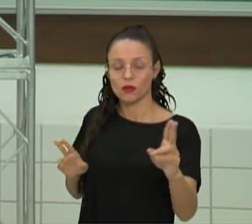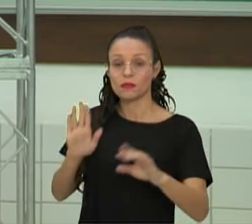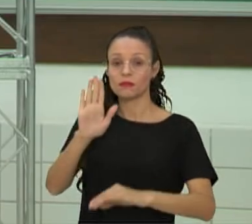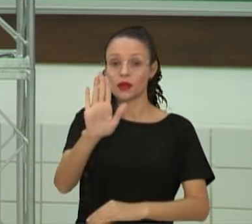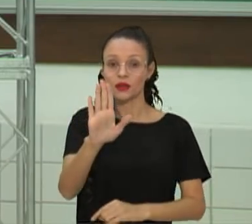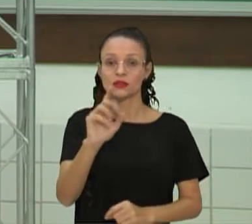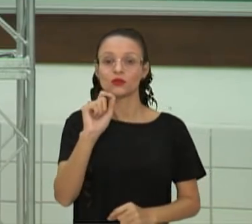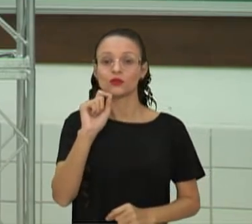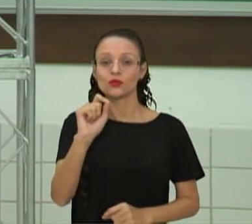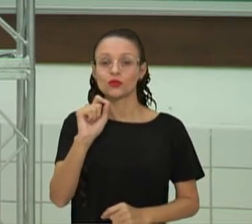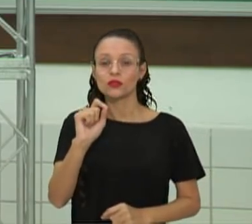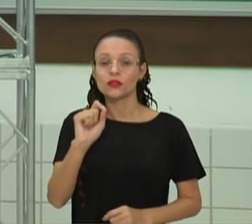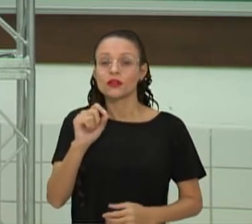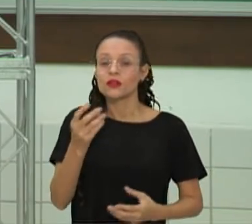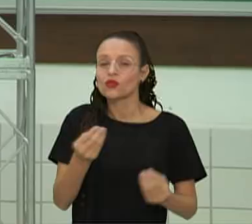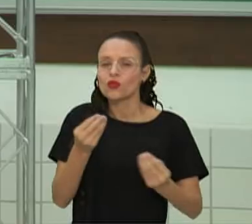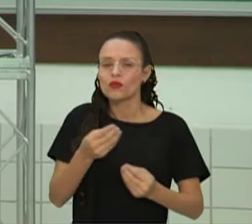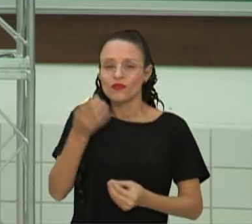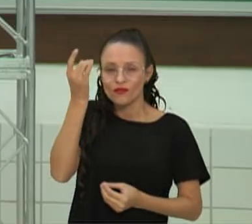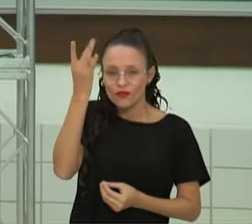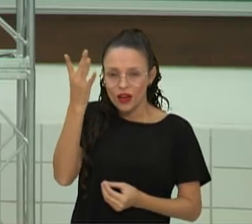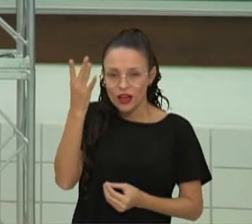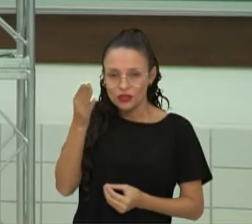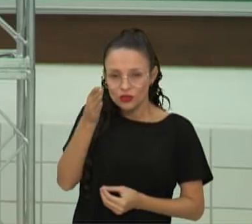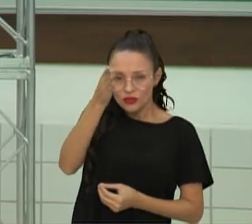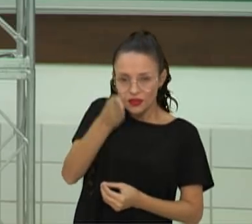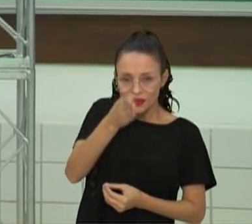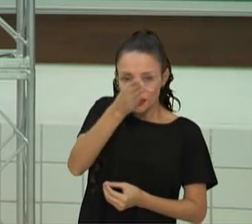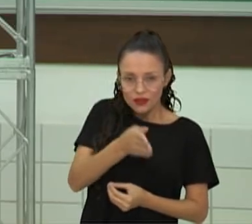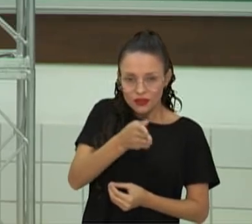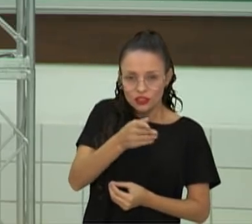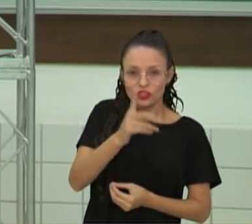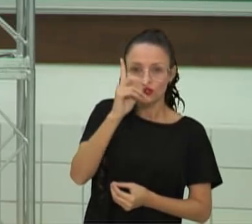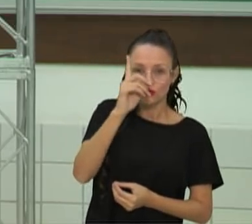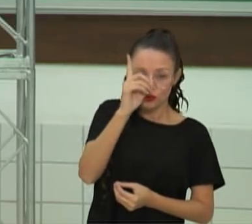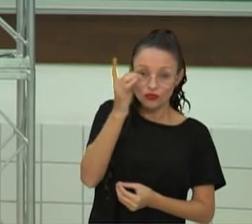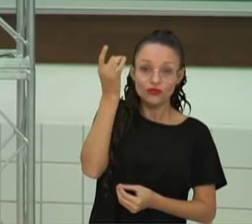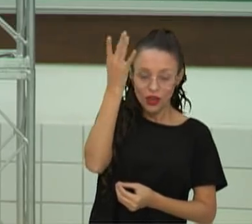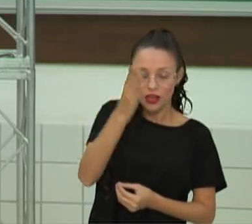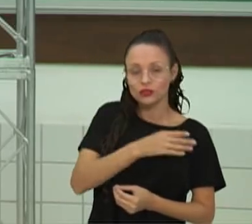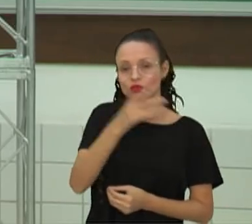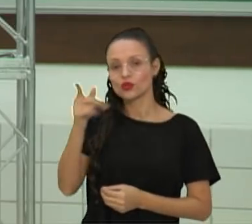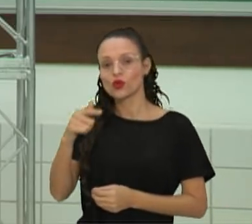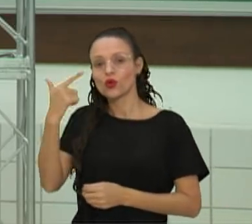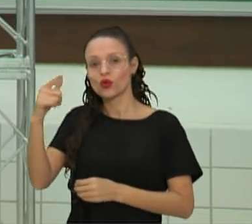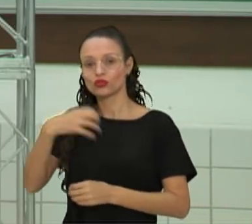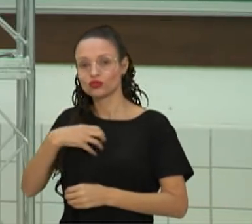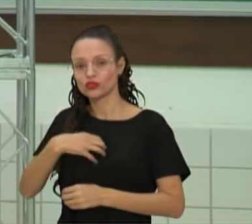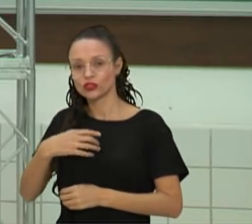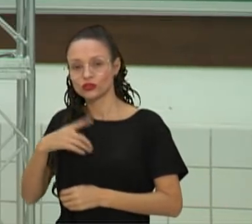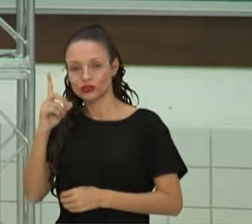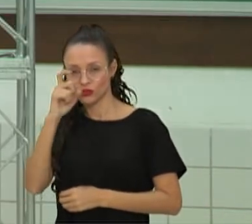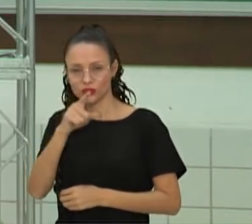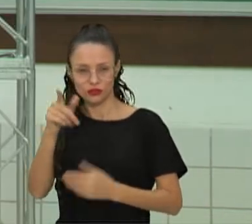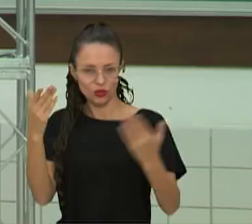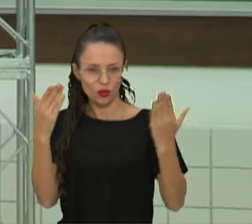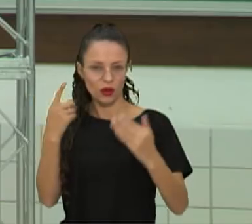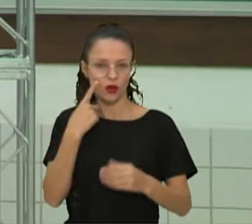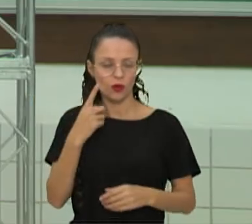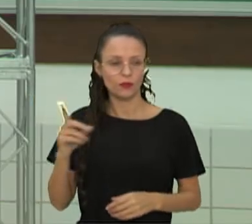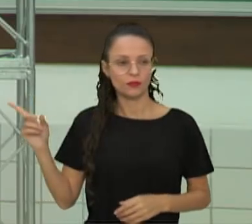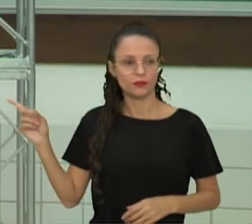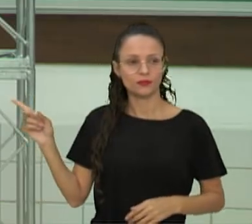mas a facilidade de um e a dificuldade de outro, na organização e na escrita. Dá uma comparada comigo.